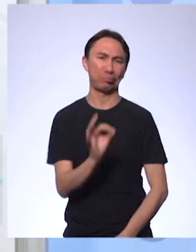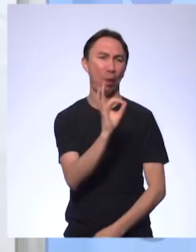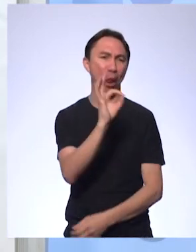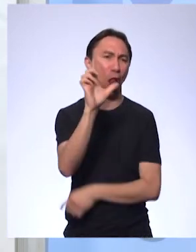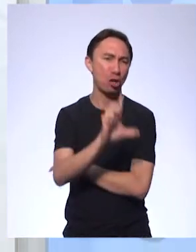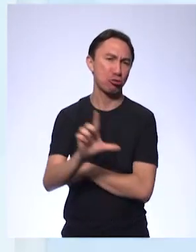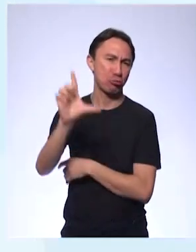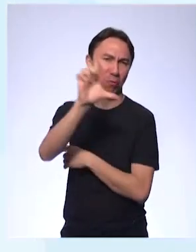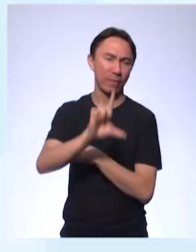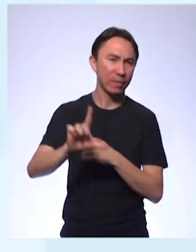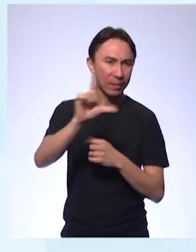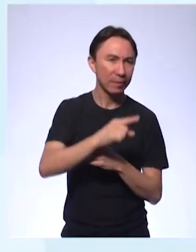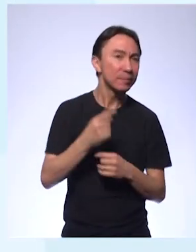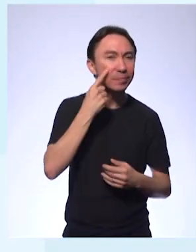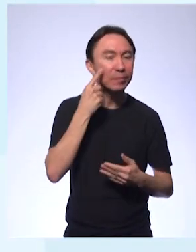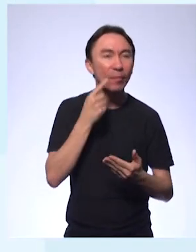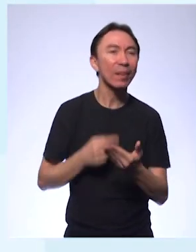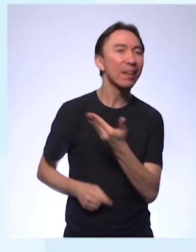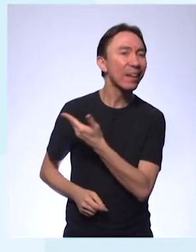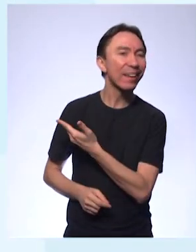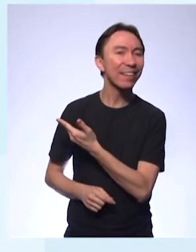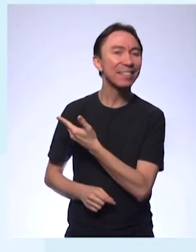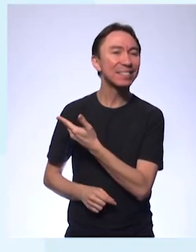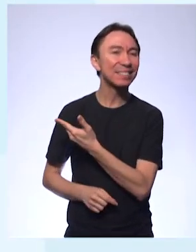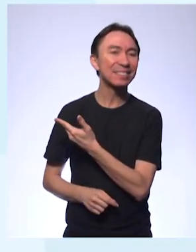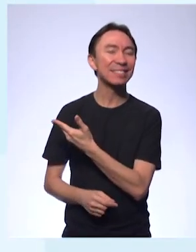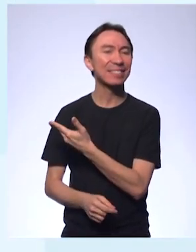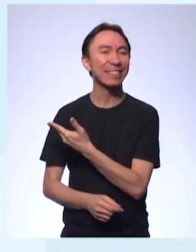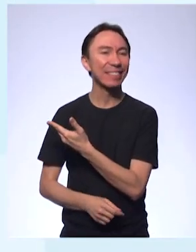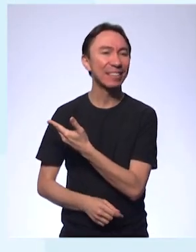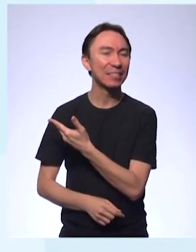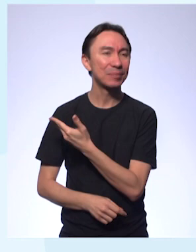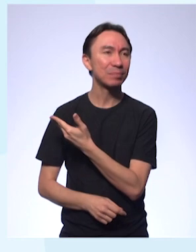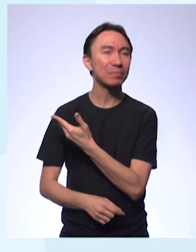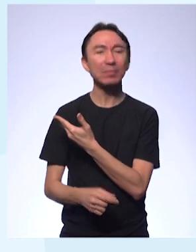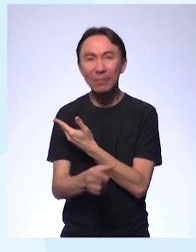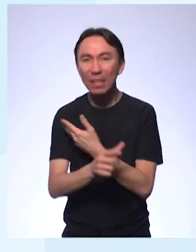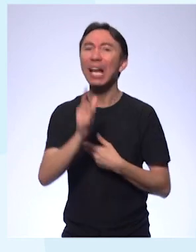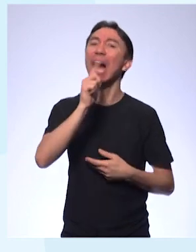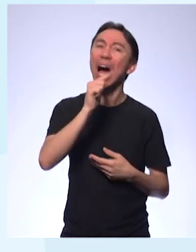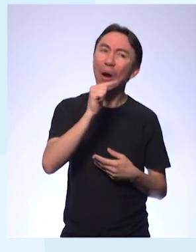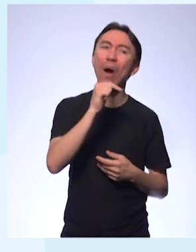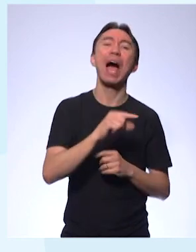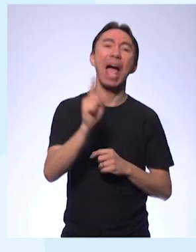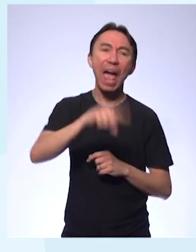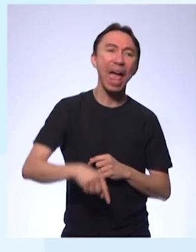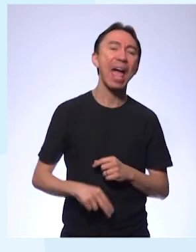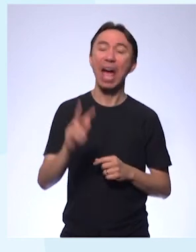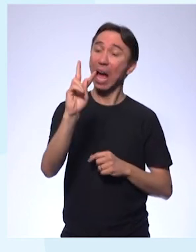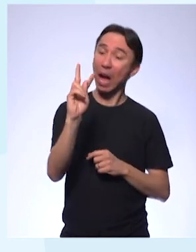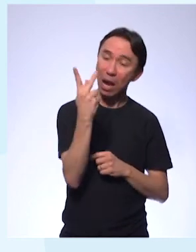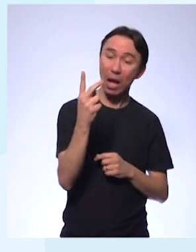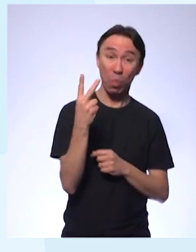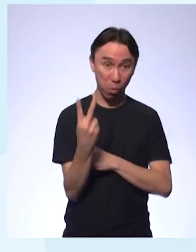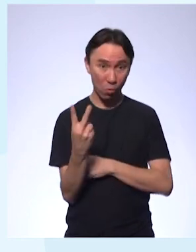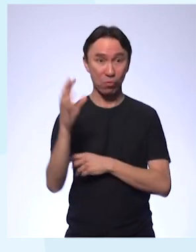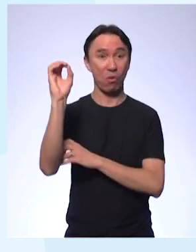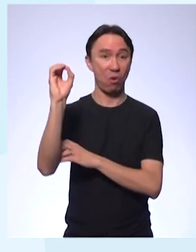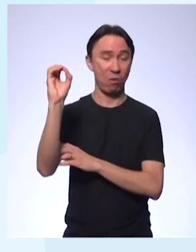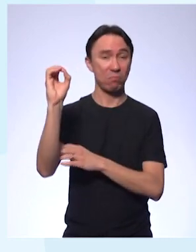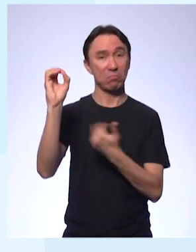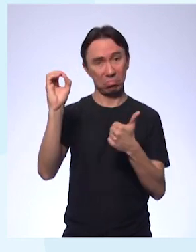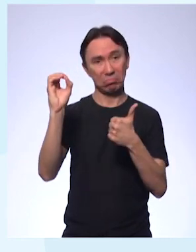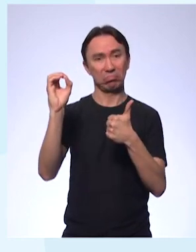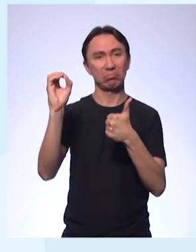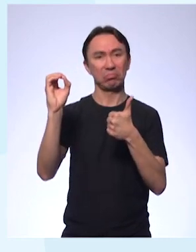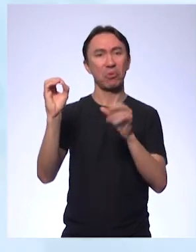o próximo slide, por favor? Ó. A gente responder que a água é H2O, né? Então, aí pode voltar